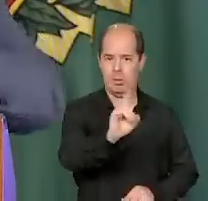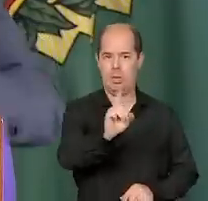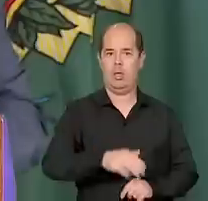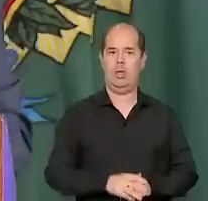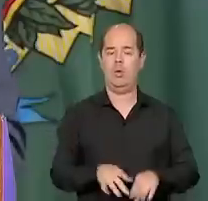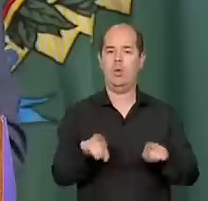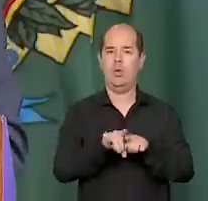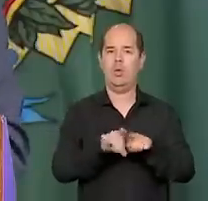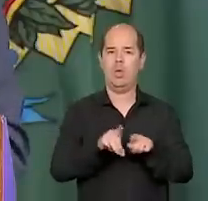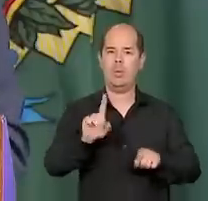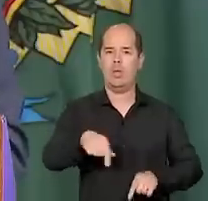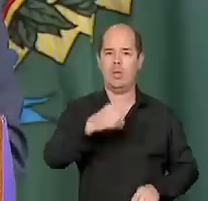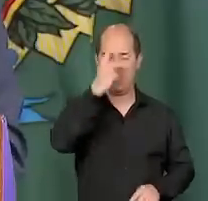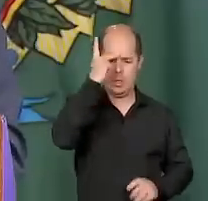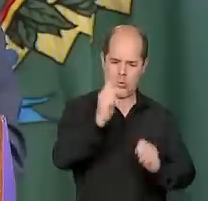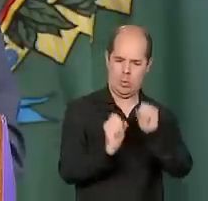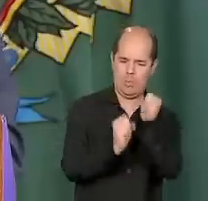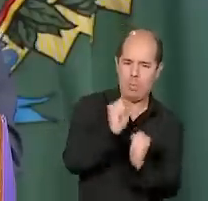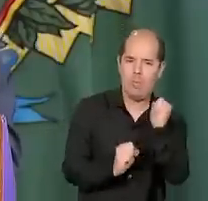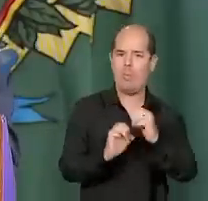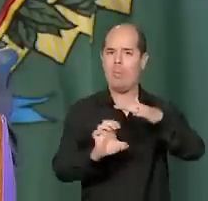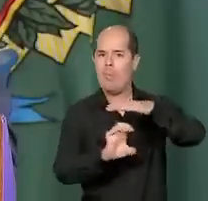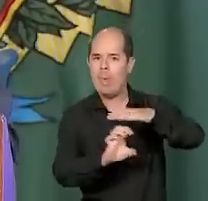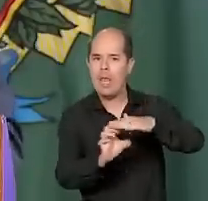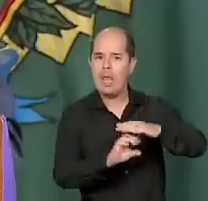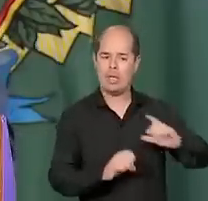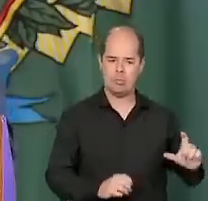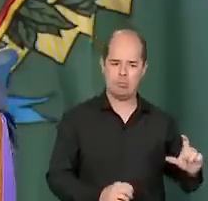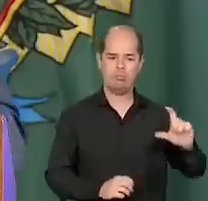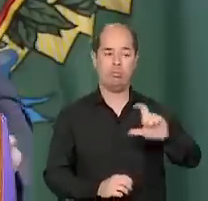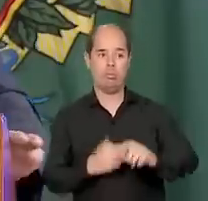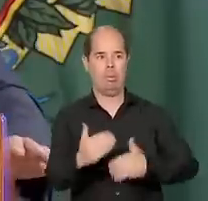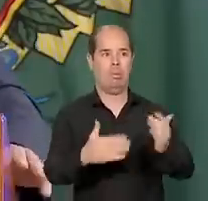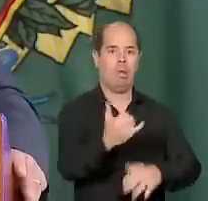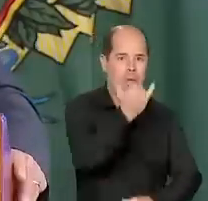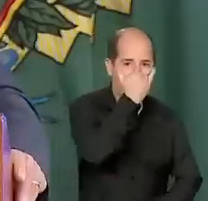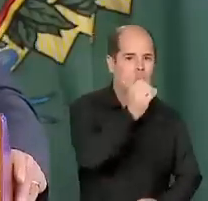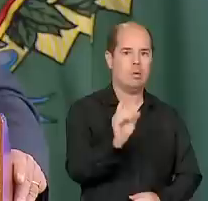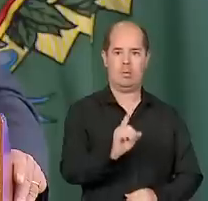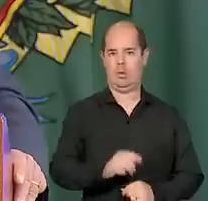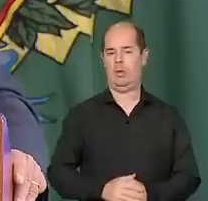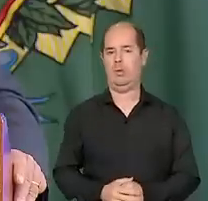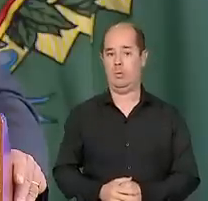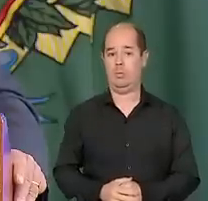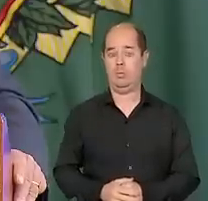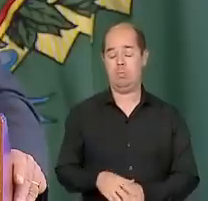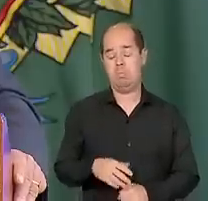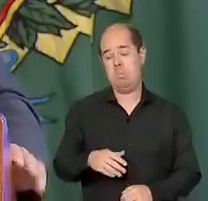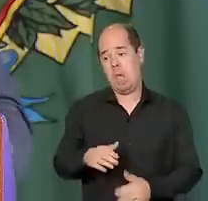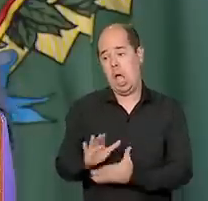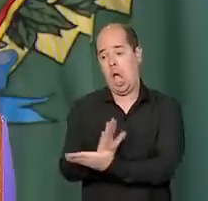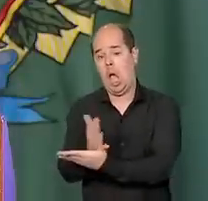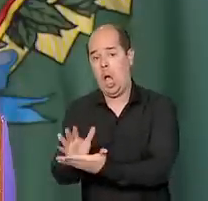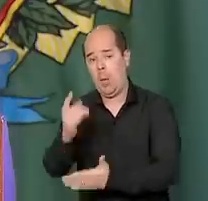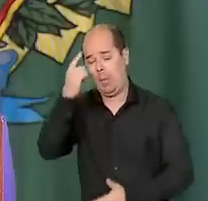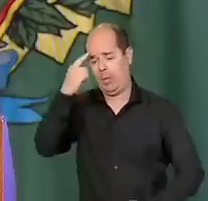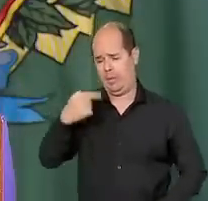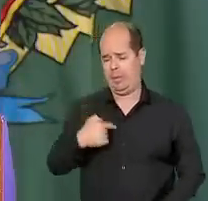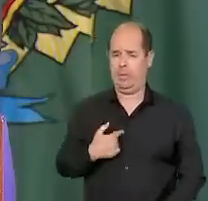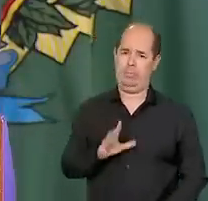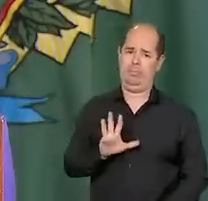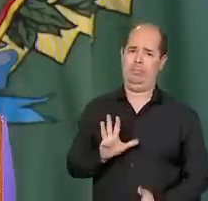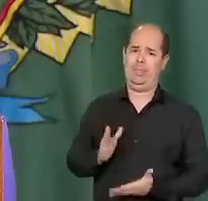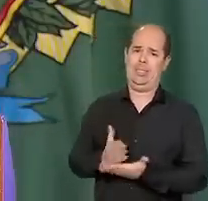todo o período da campanha, até alguns me achavam chatos por isso. Mas a